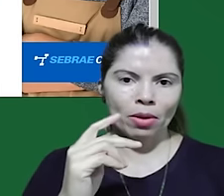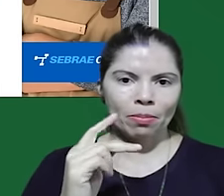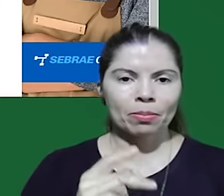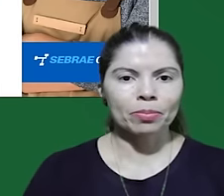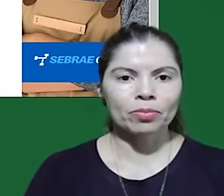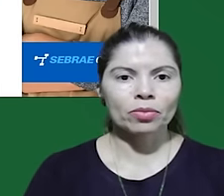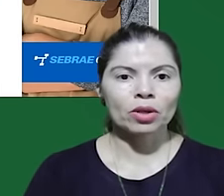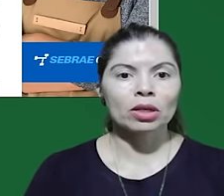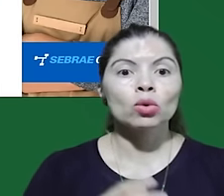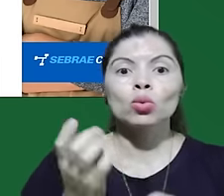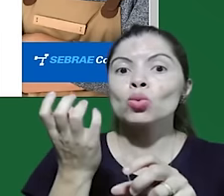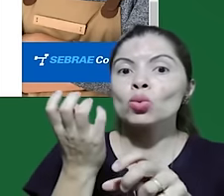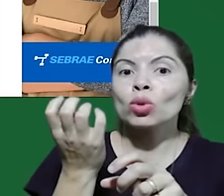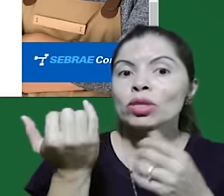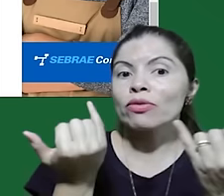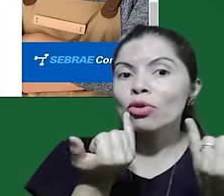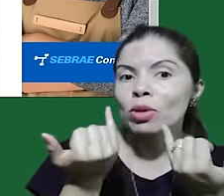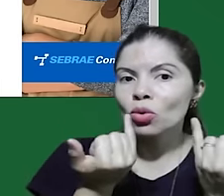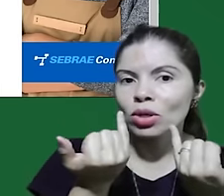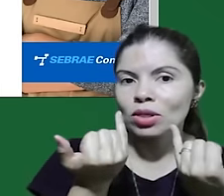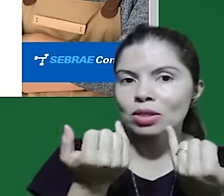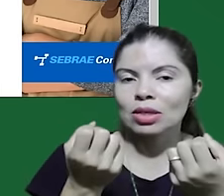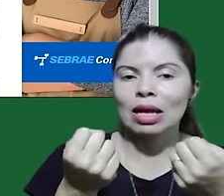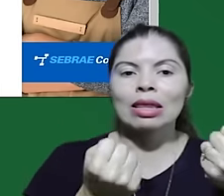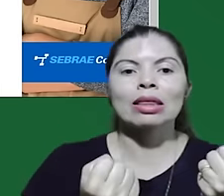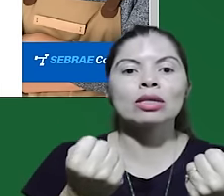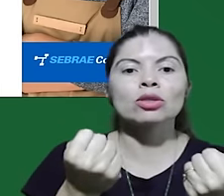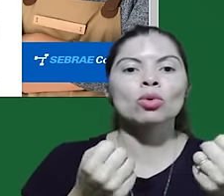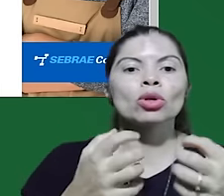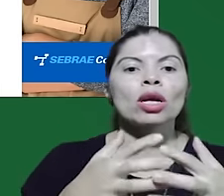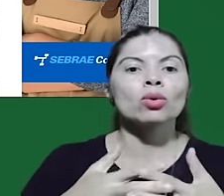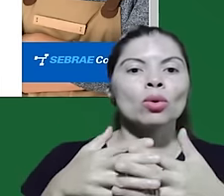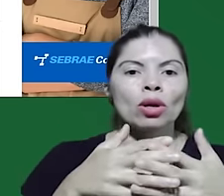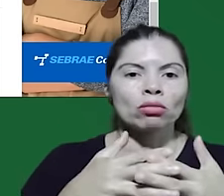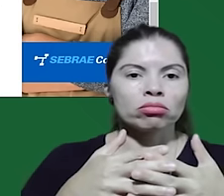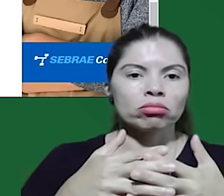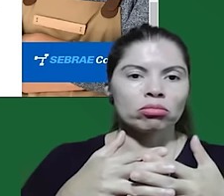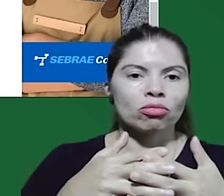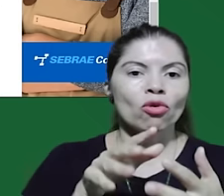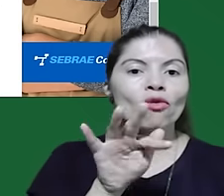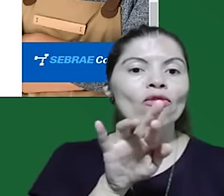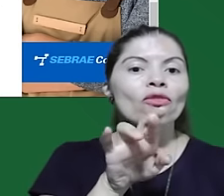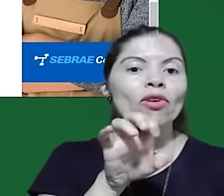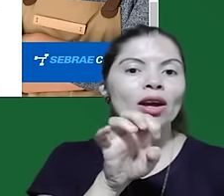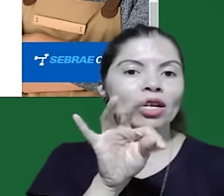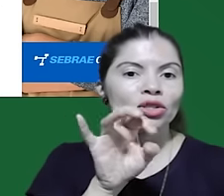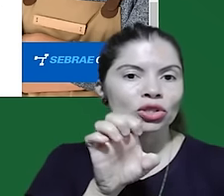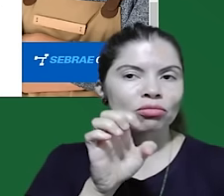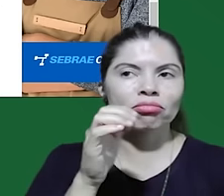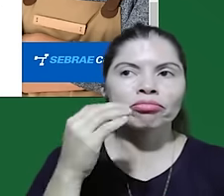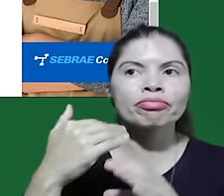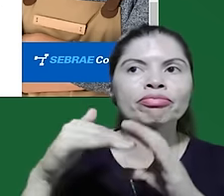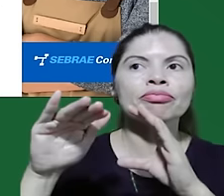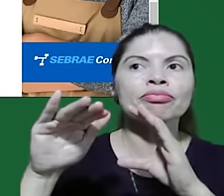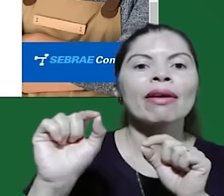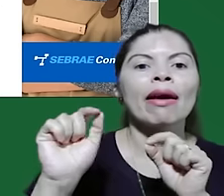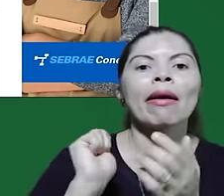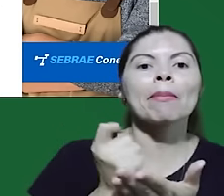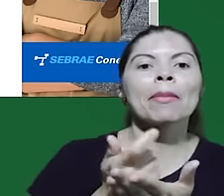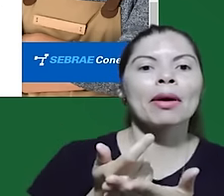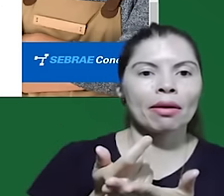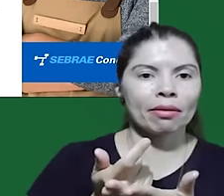também ter castrado antecipadamente o tipo de frete quem é que pag aqui eu vou selecionar a